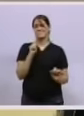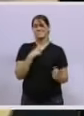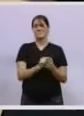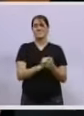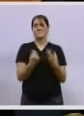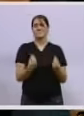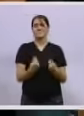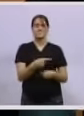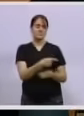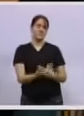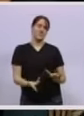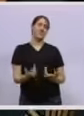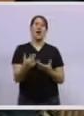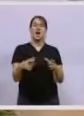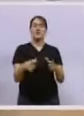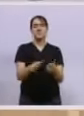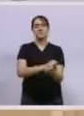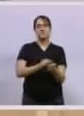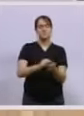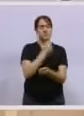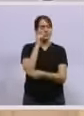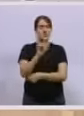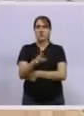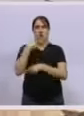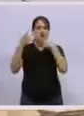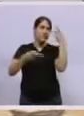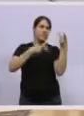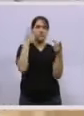Nossa, mas essa pia tá cheia, hein? Só fala.